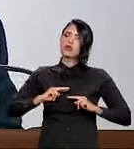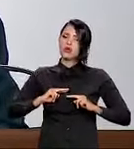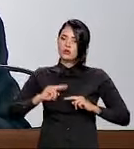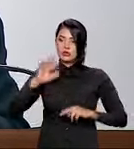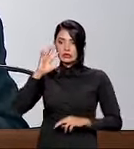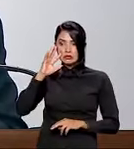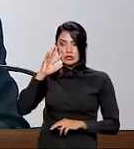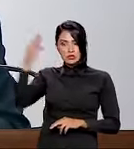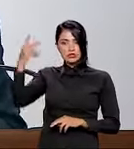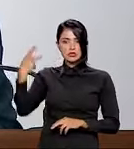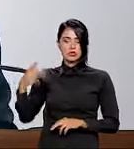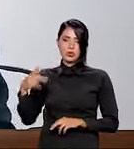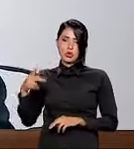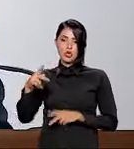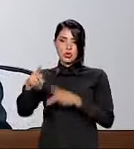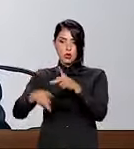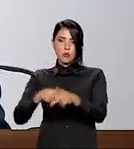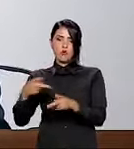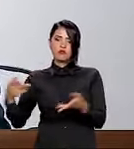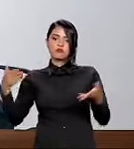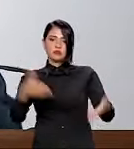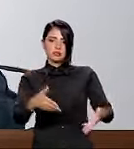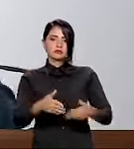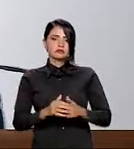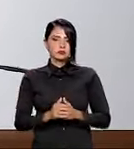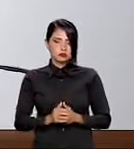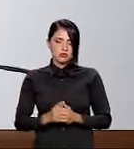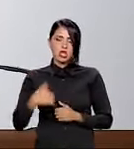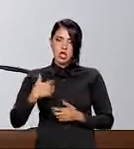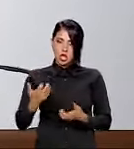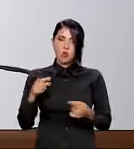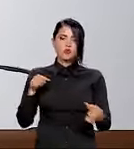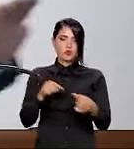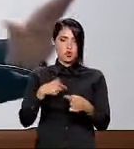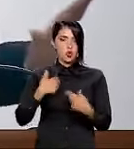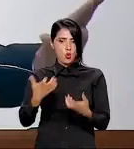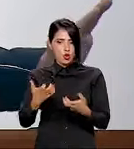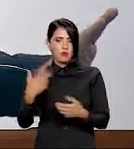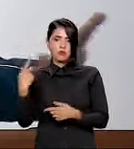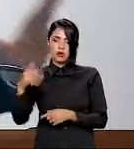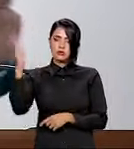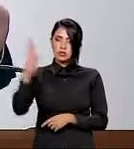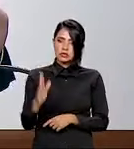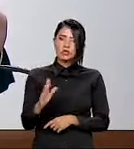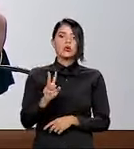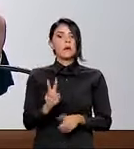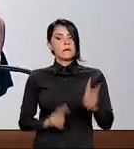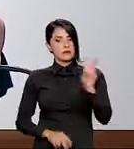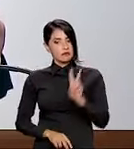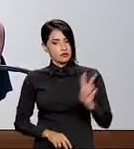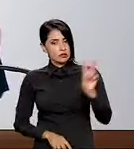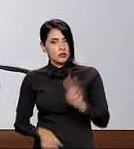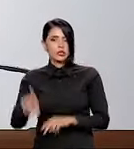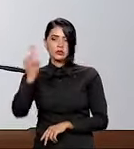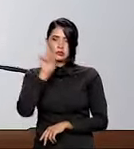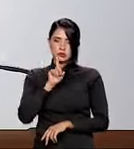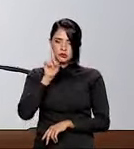nas decisões em que o povo participar. Eu quero isso para o Brasil, quero para a Venezuela e quero para os Estados